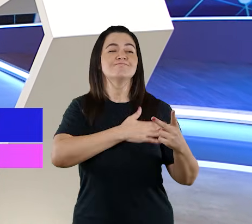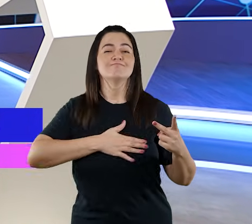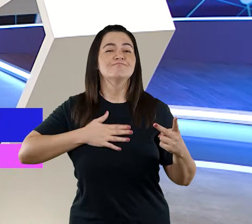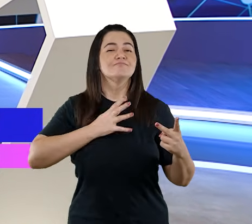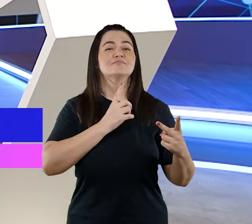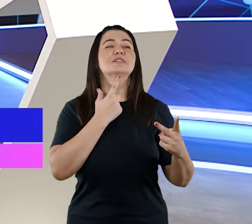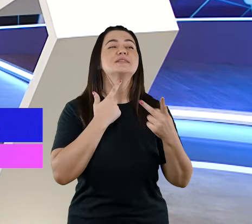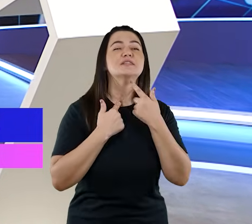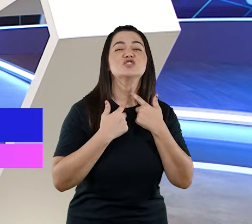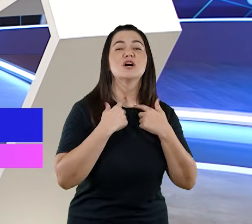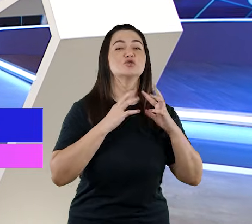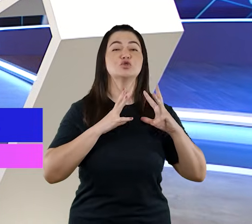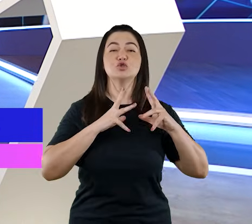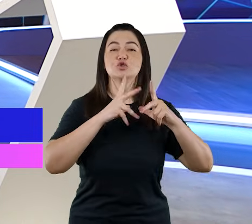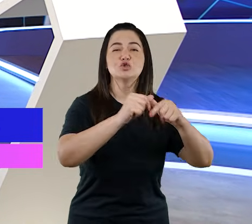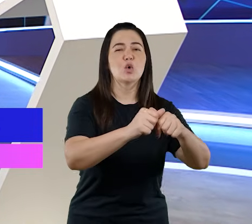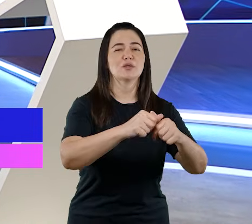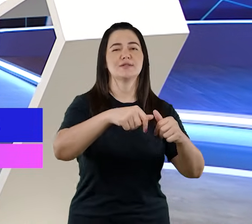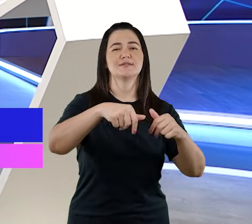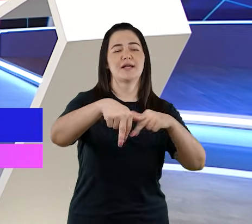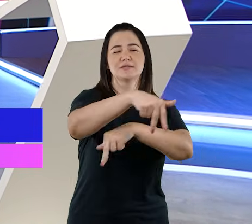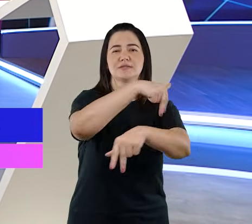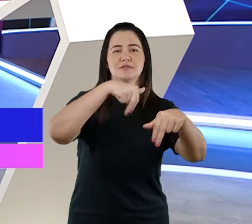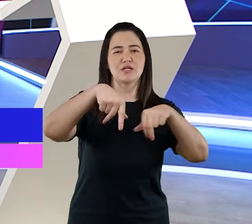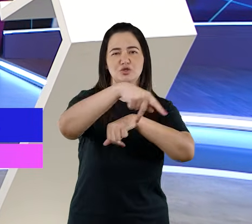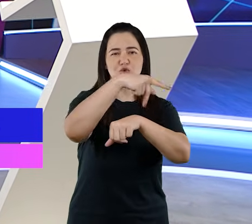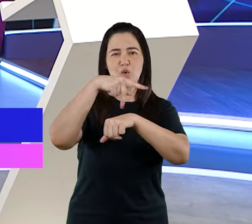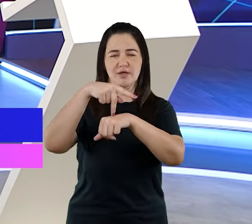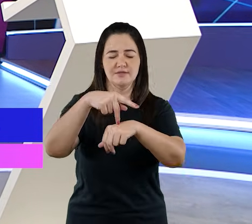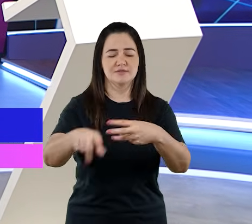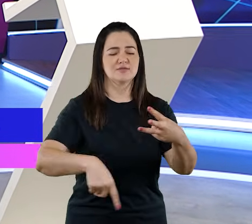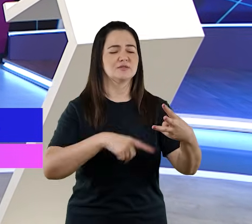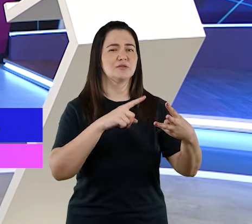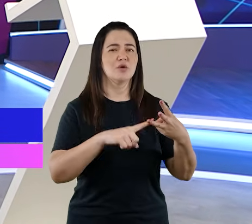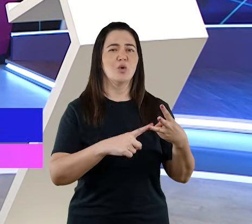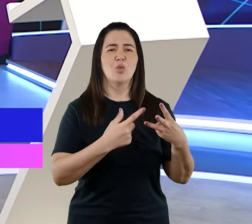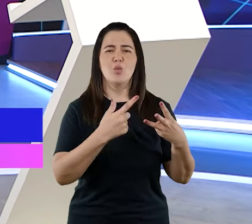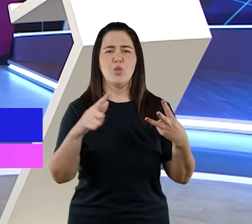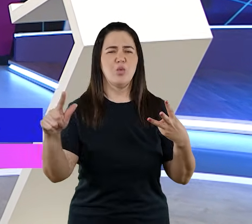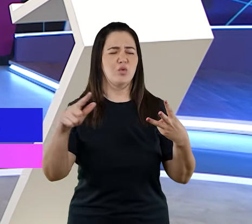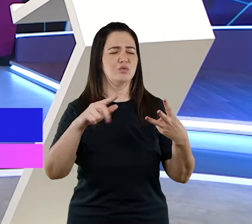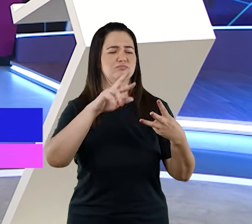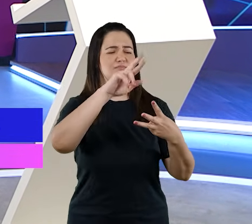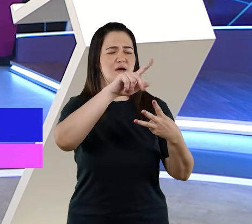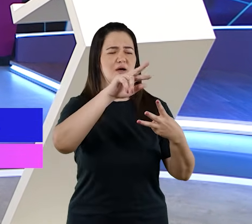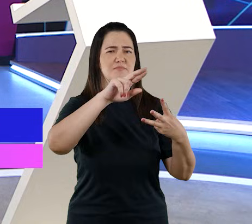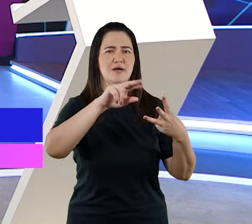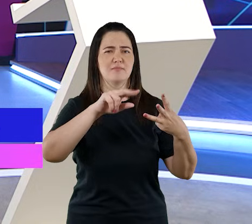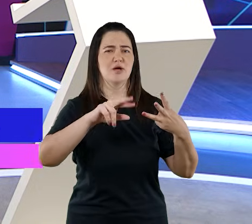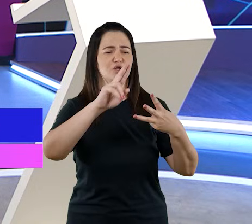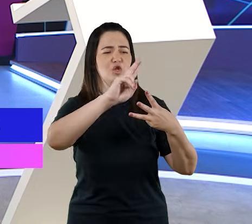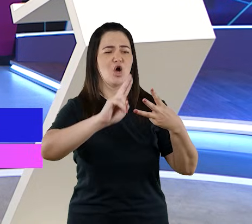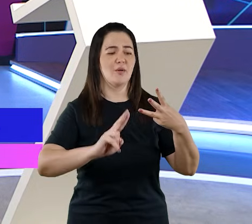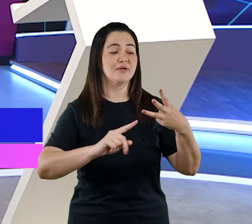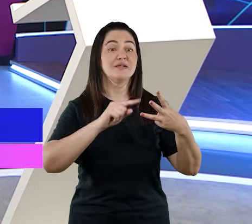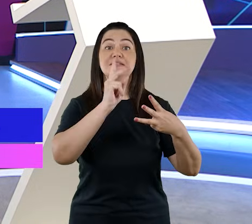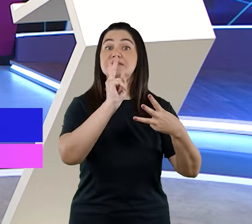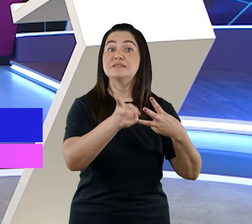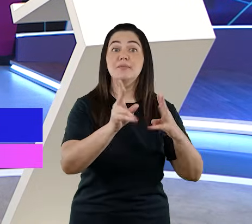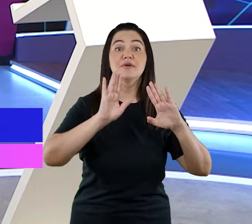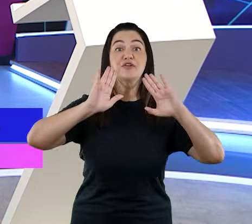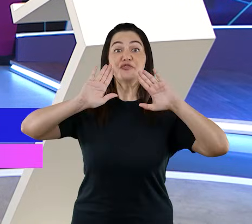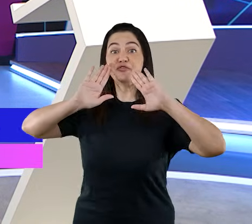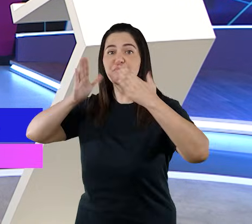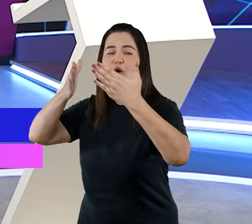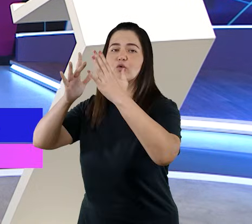de Jesus. Outro se chama O Maior Discurso de Cristo. Livro após livro, o foco apaixonado está em